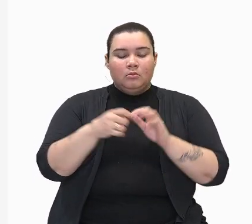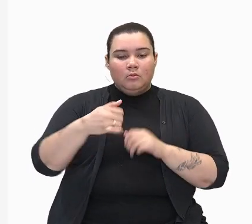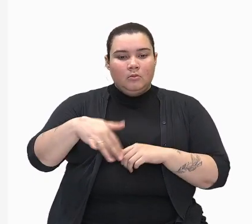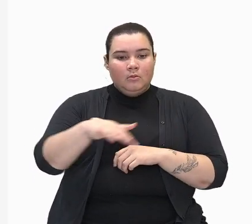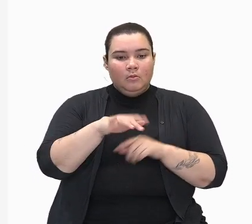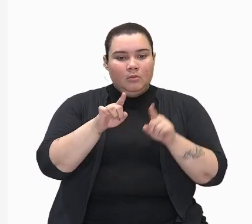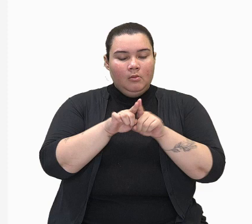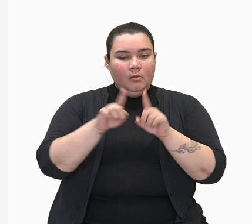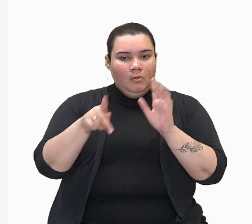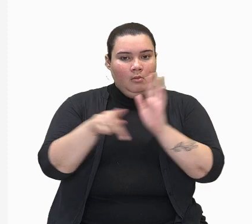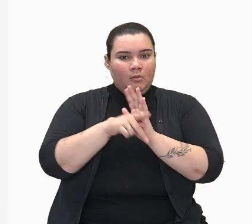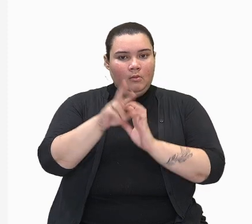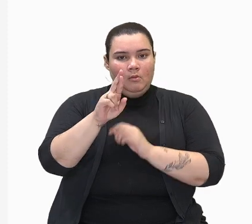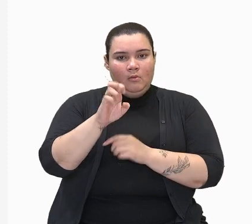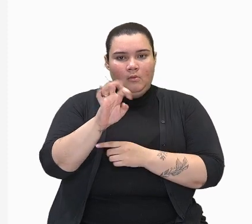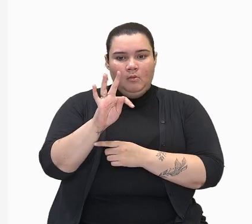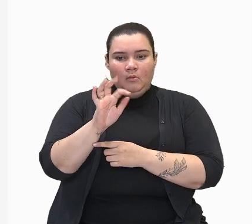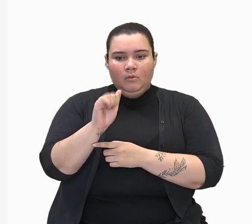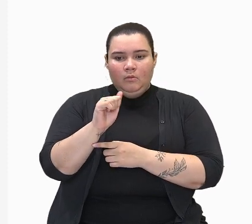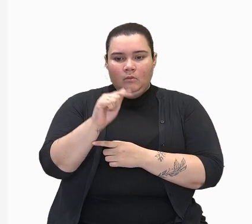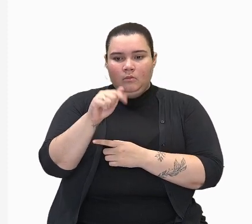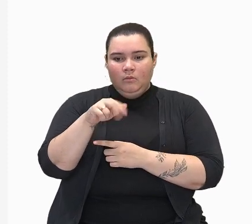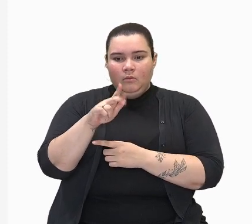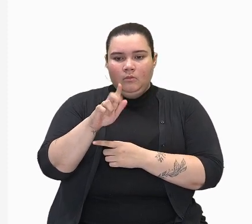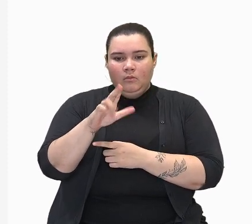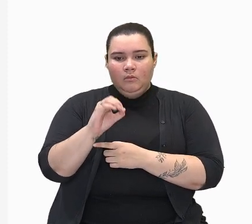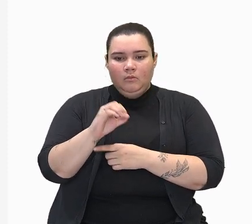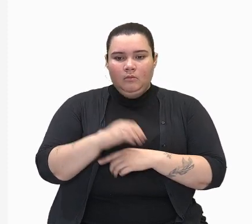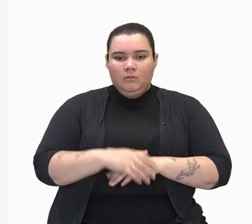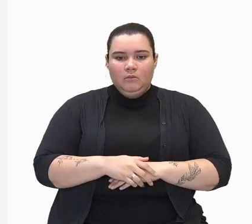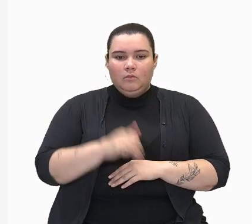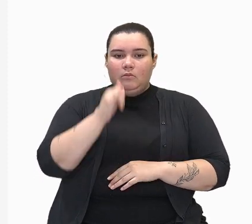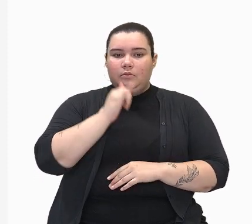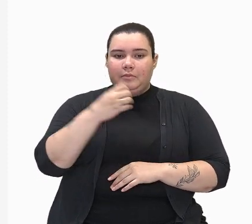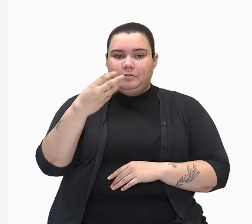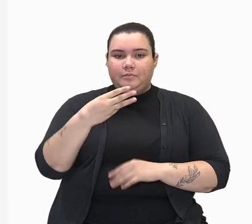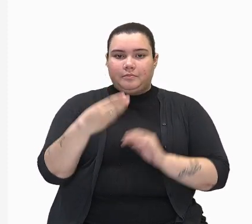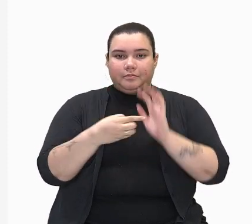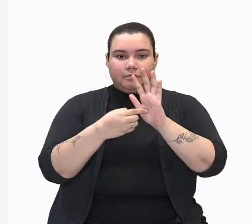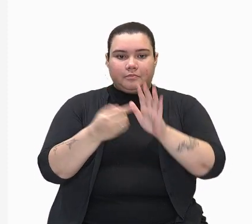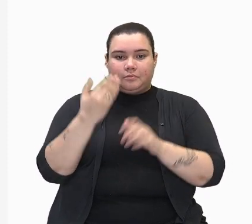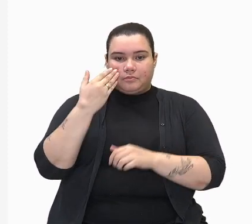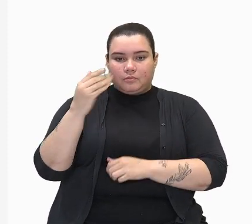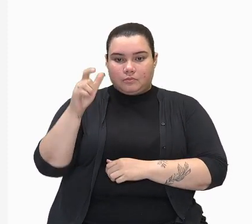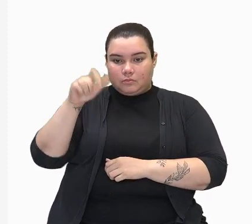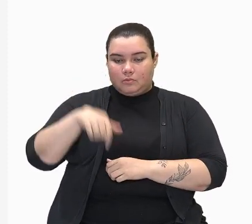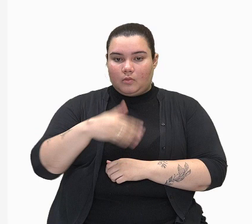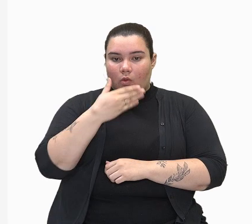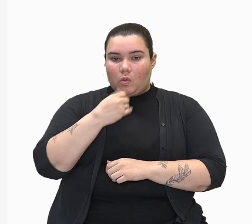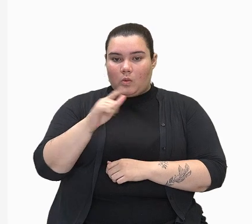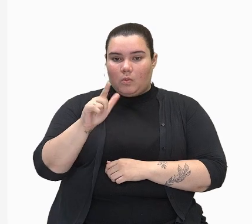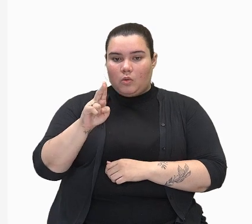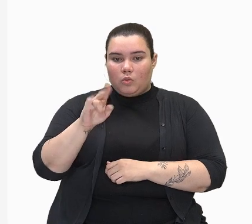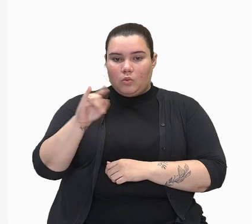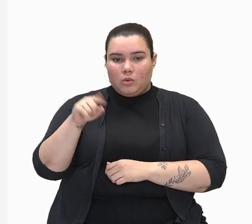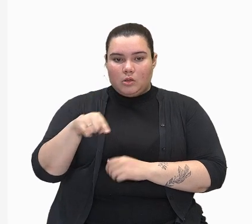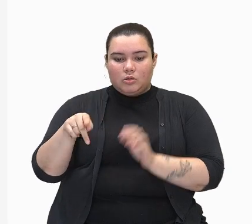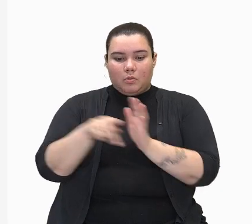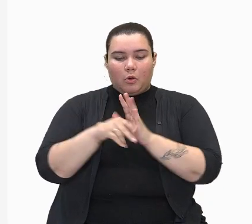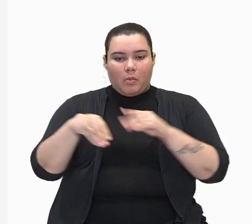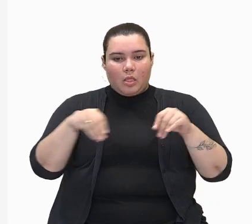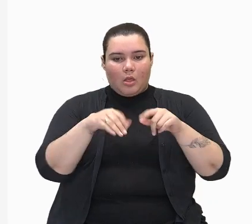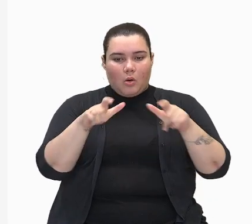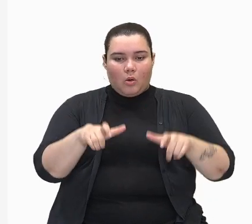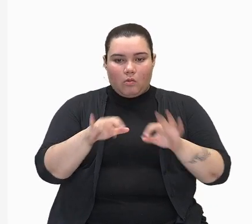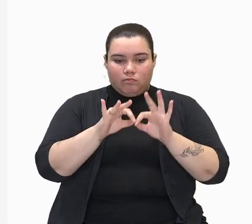um retângulo, tá? Olha só o que diz esse exemplo 3. Diz assim, ó. Luiz é dono de um terreno em forma de trapézio que